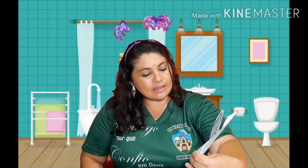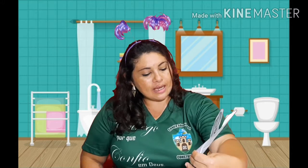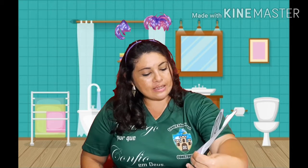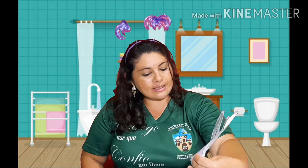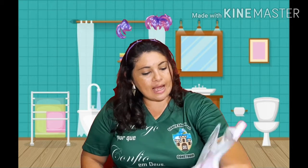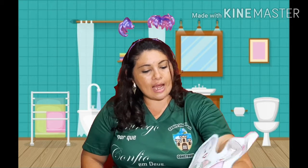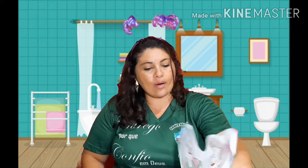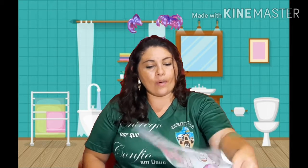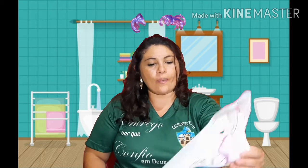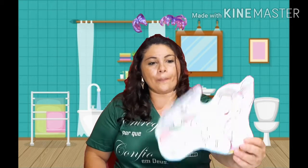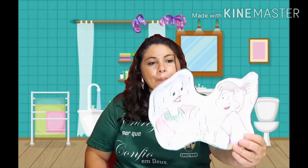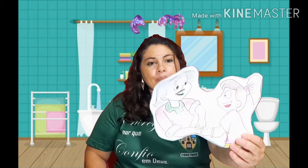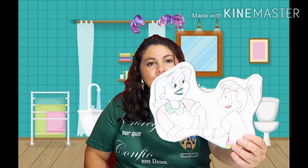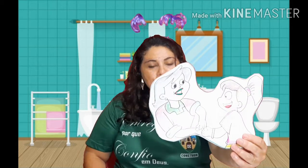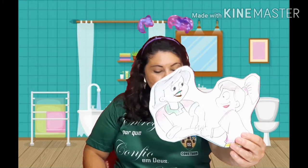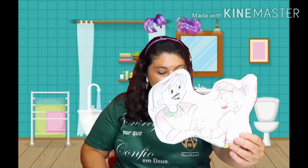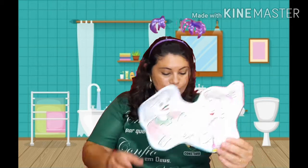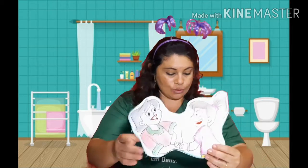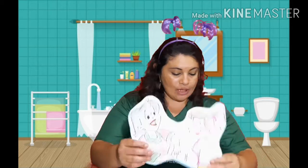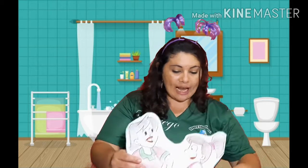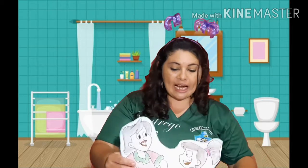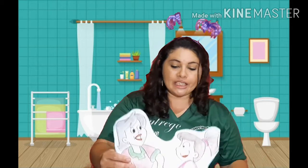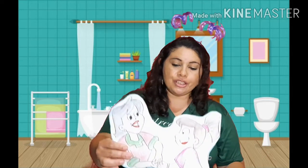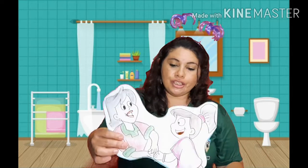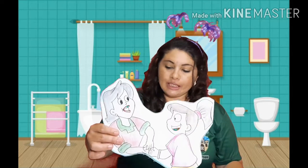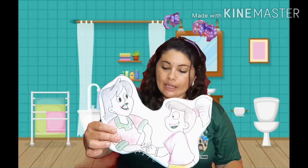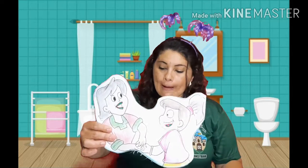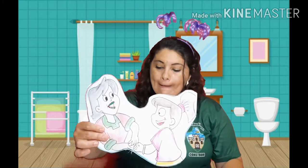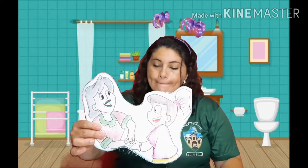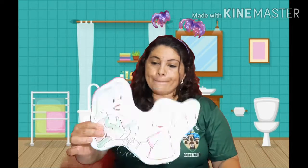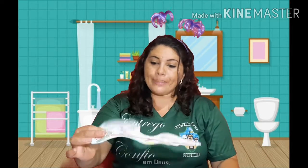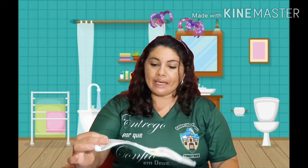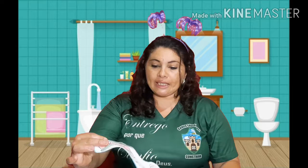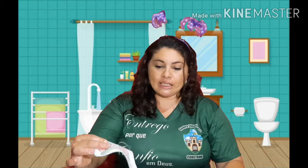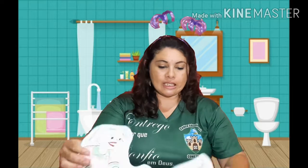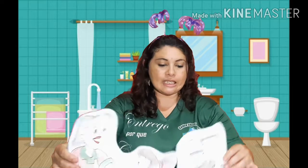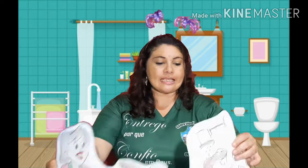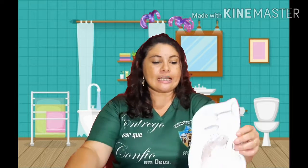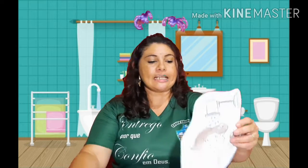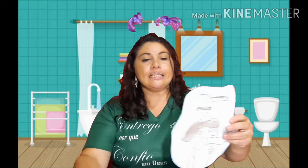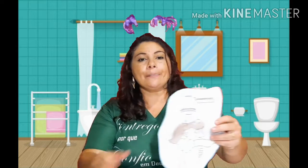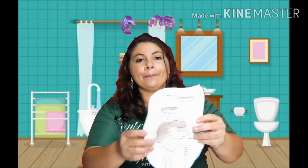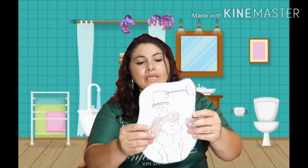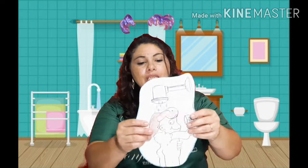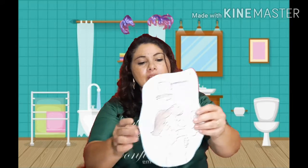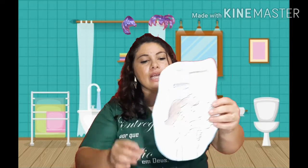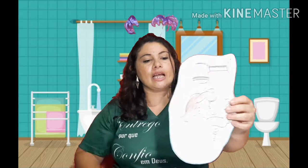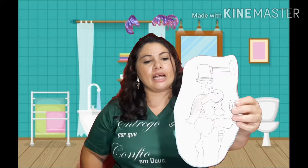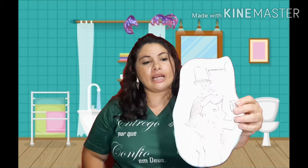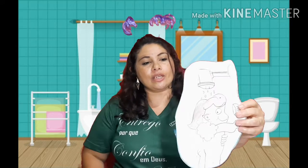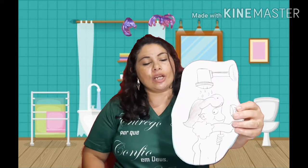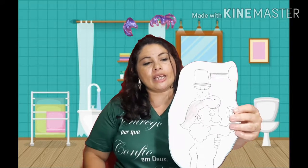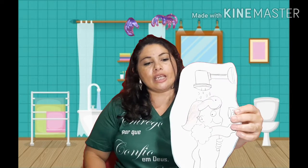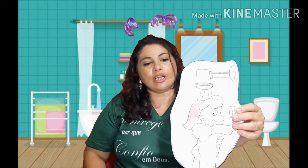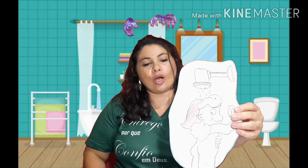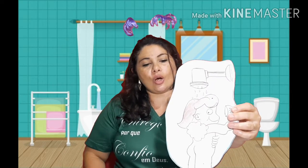unhas, está, ó, deixando a Aninha bem limpinha.